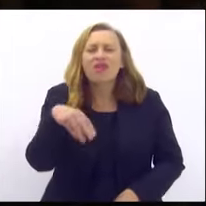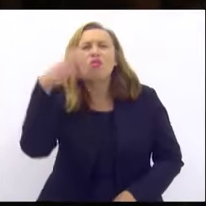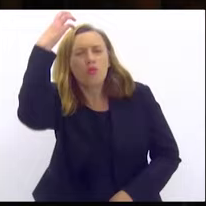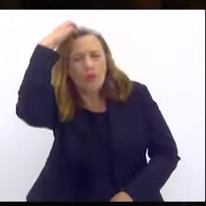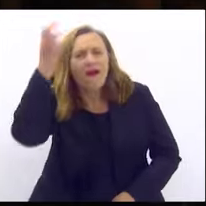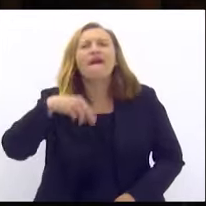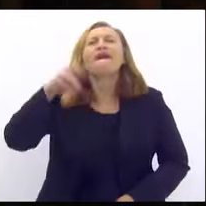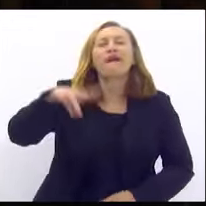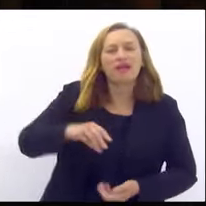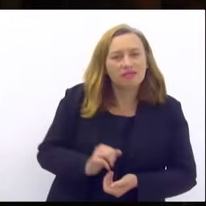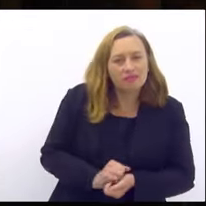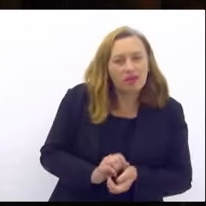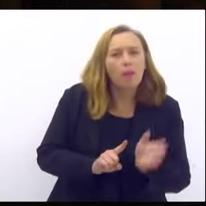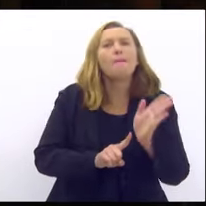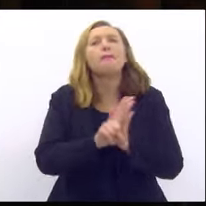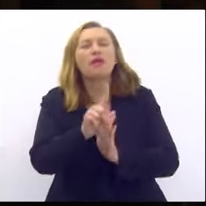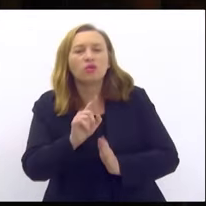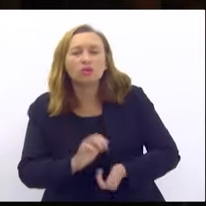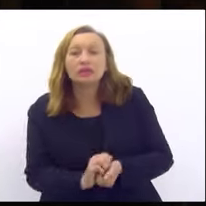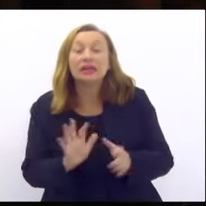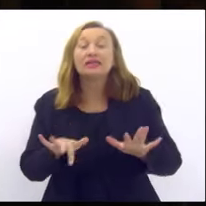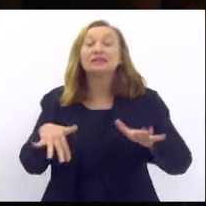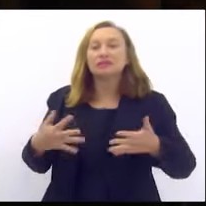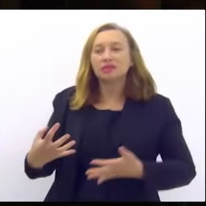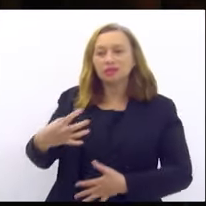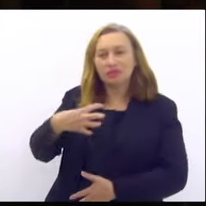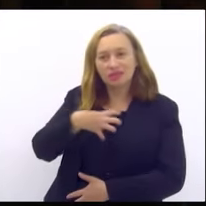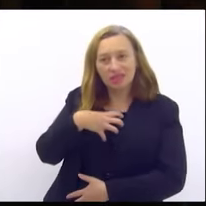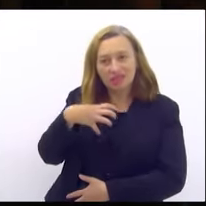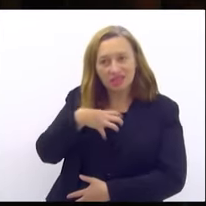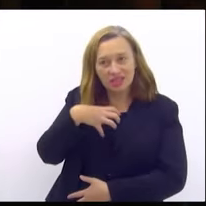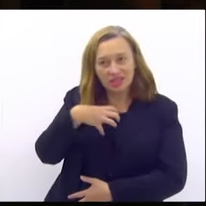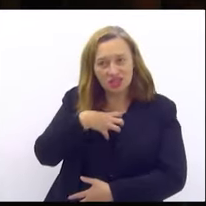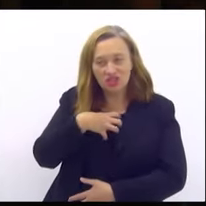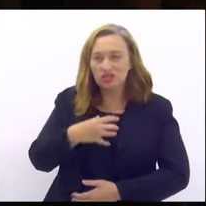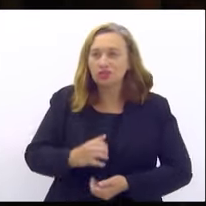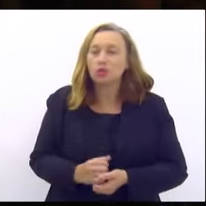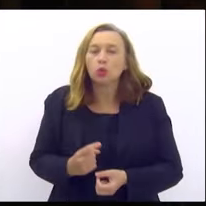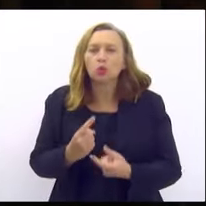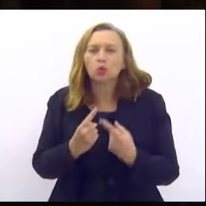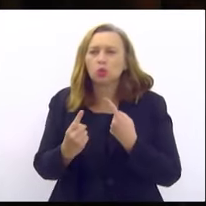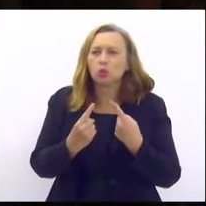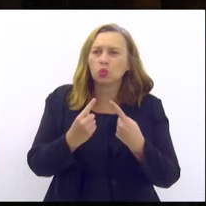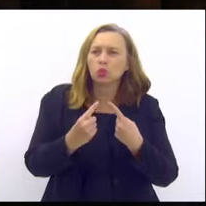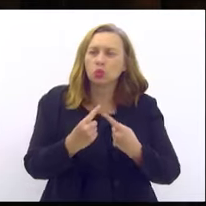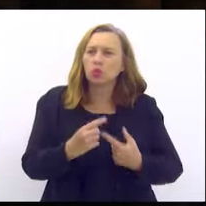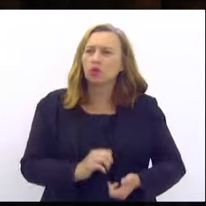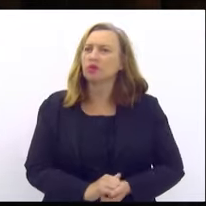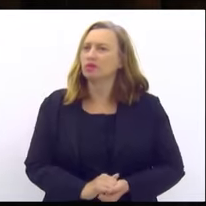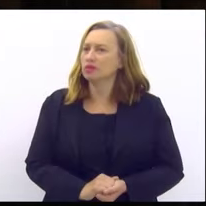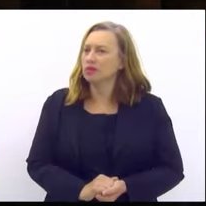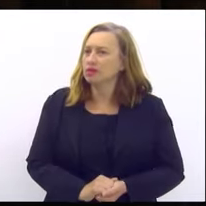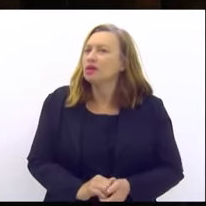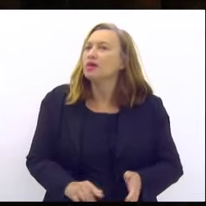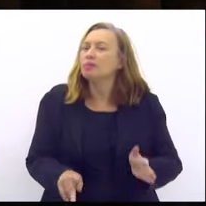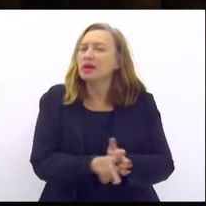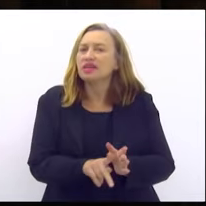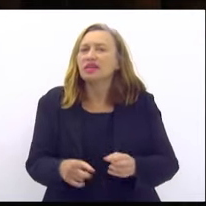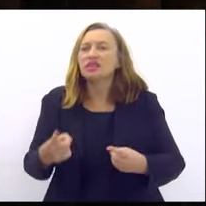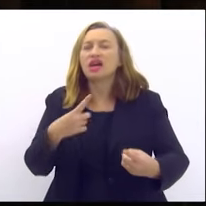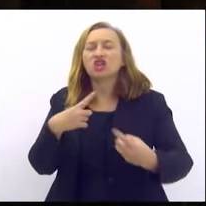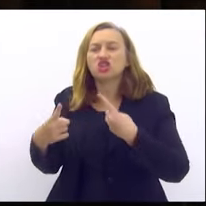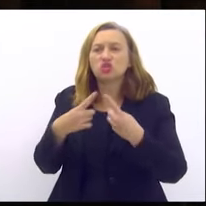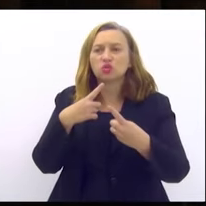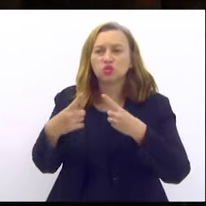essa é uma pergunta Então nesse sentido é Central que esse debate faça parte das discussões na